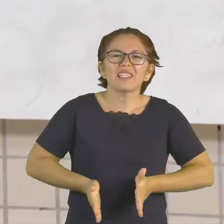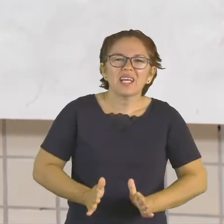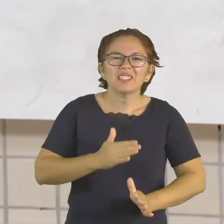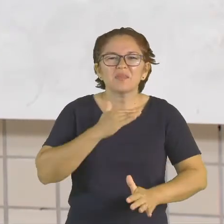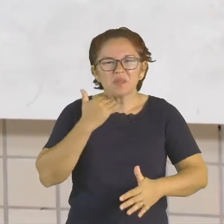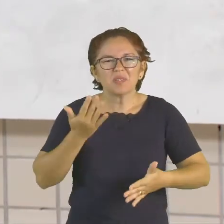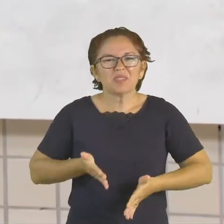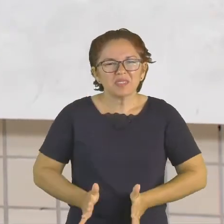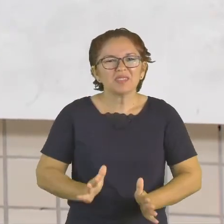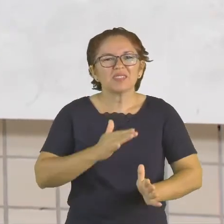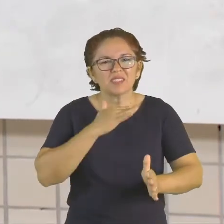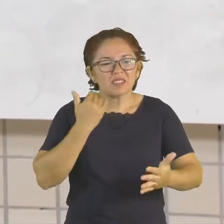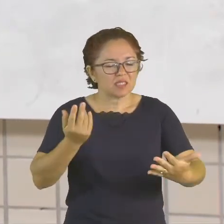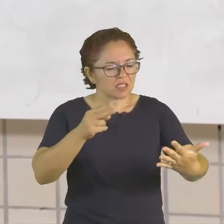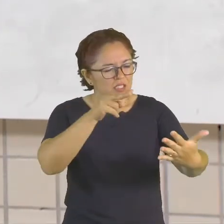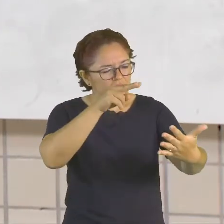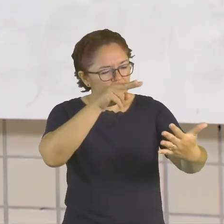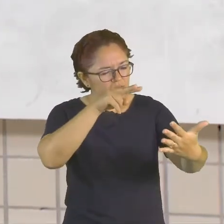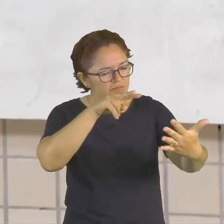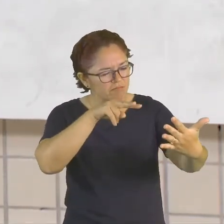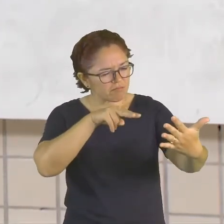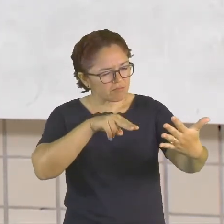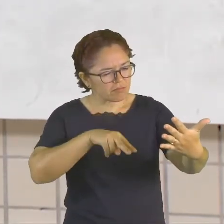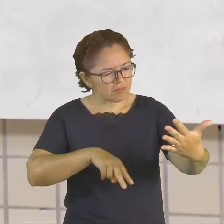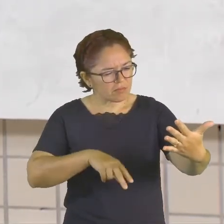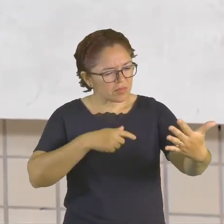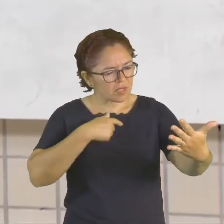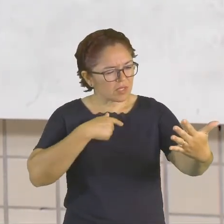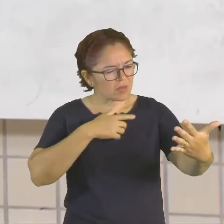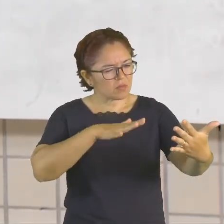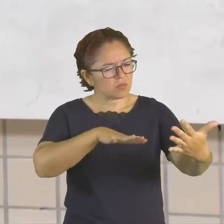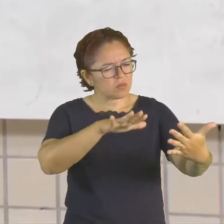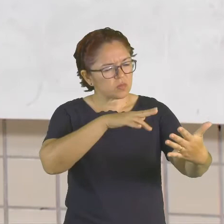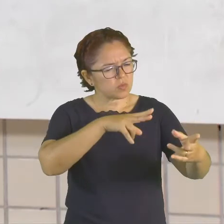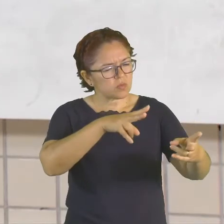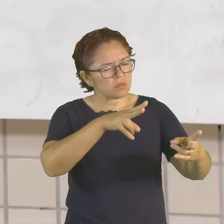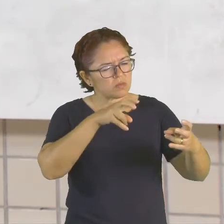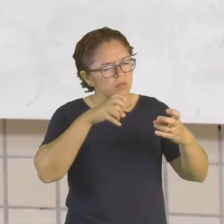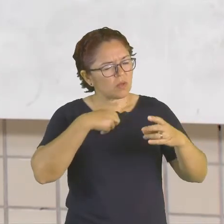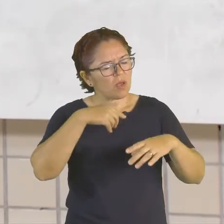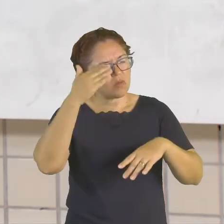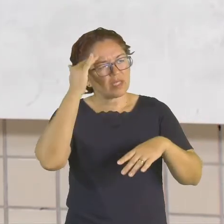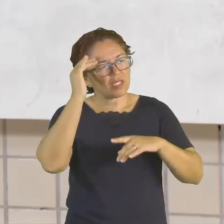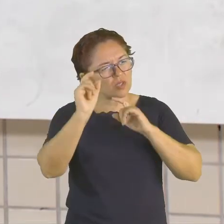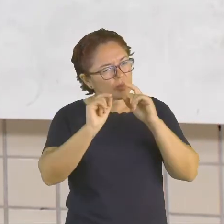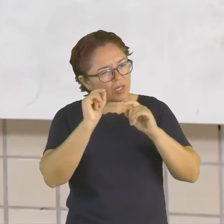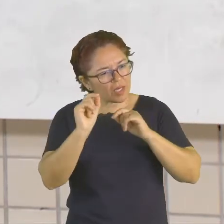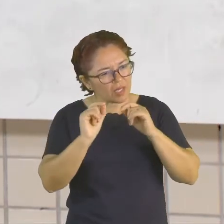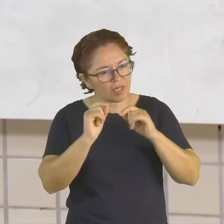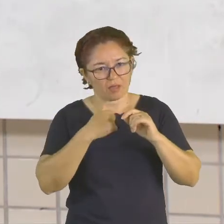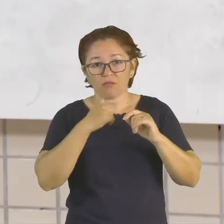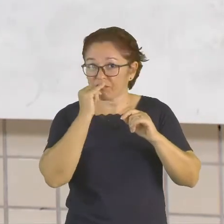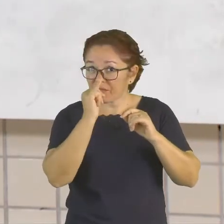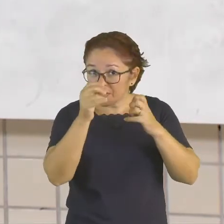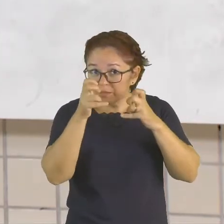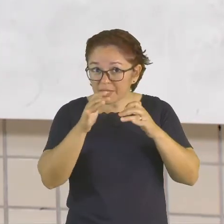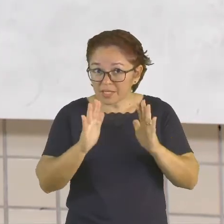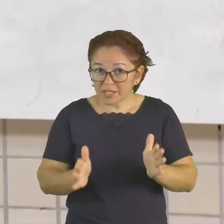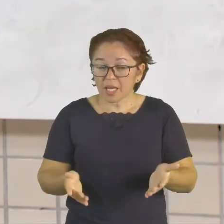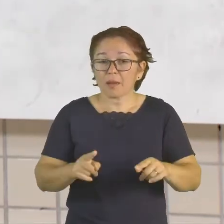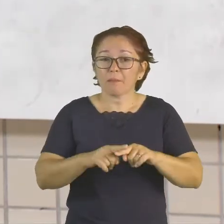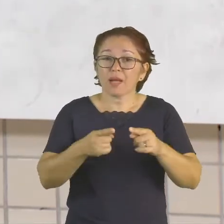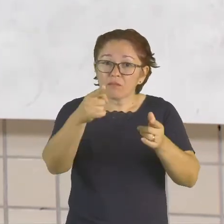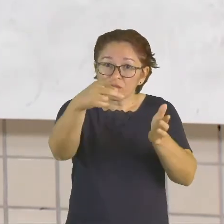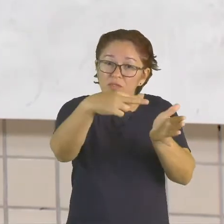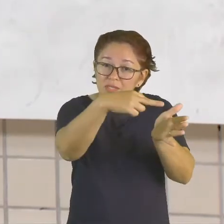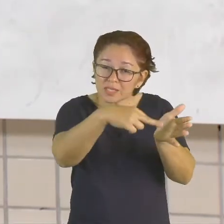morrer. Vocês irão expor aí nessa questão a interpretação de vocês irão observar se há a